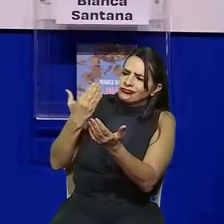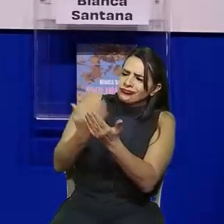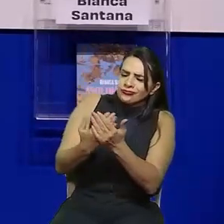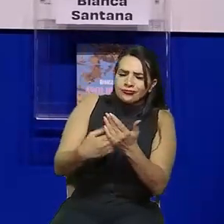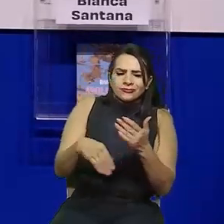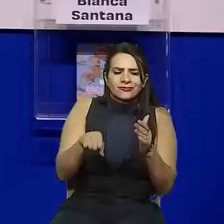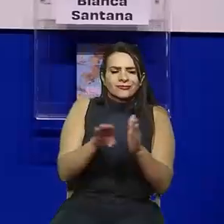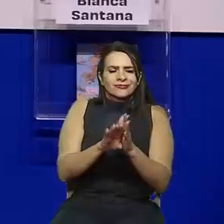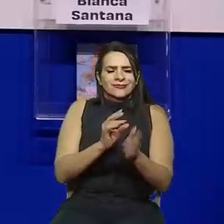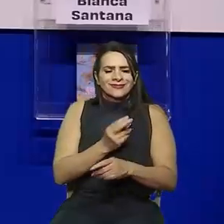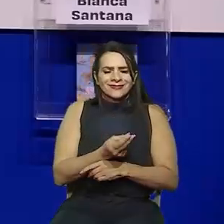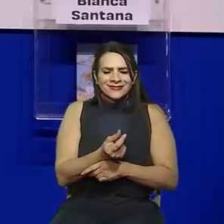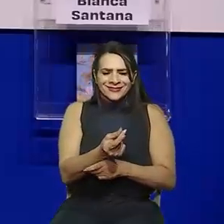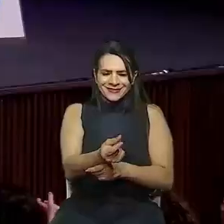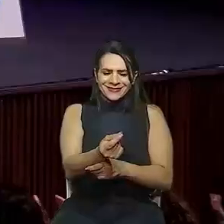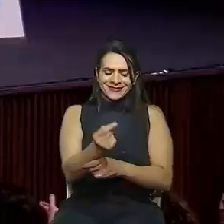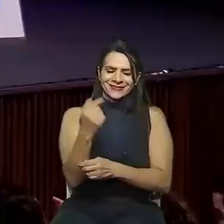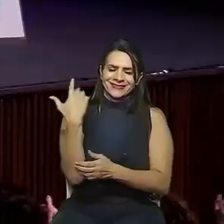Obrigada.